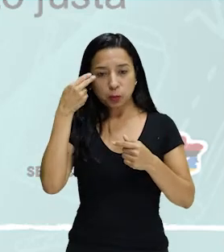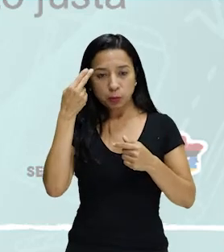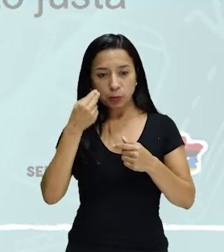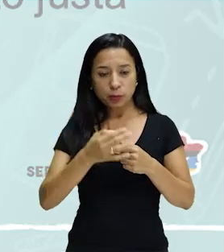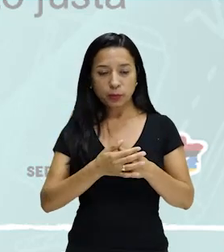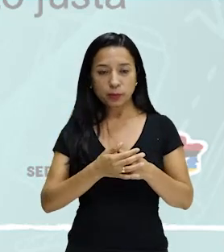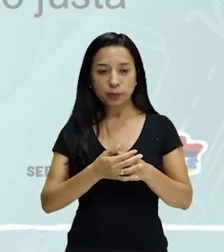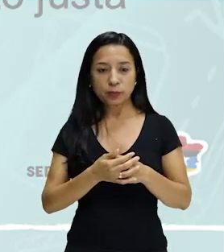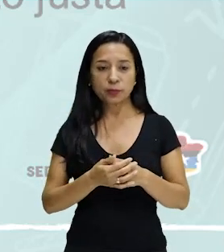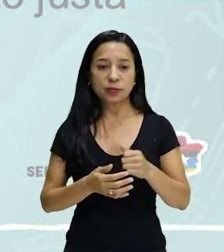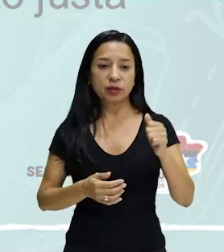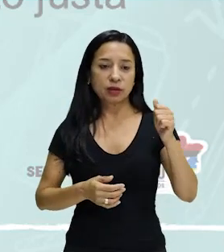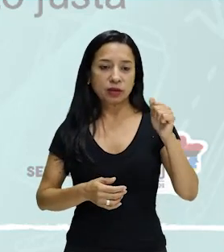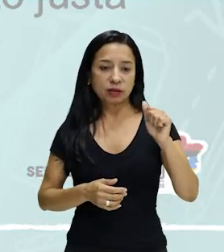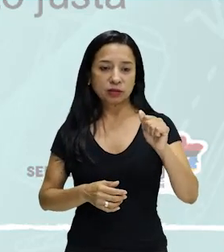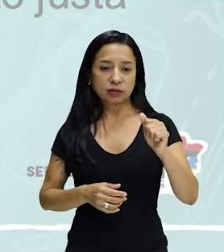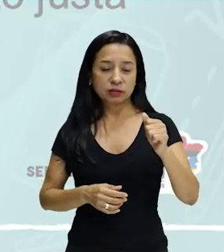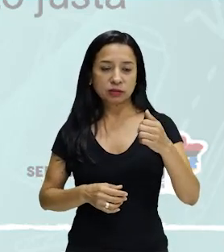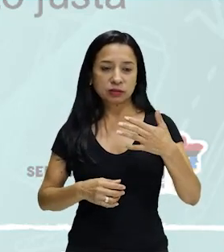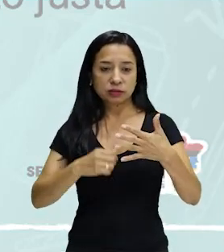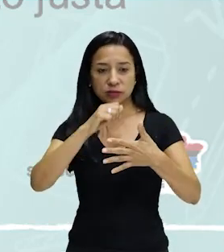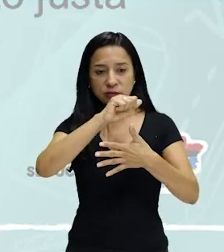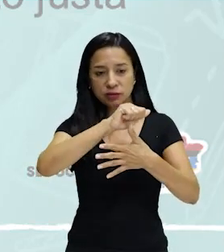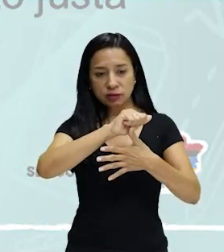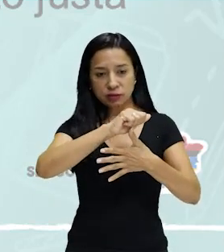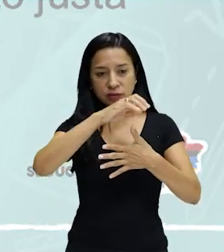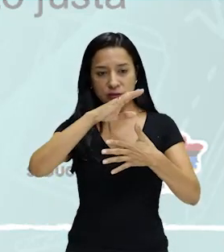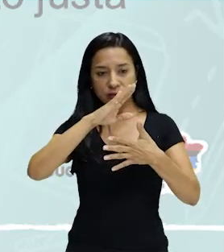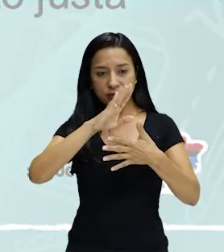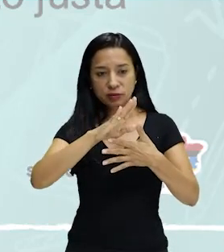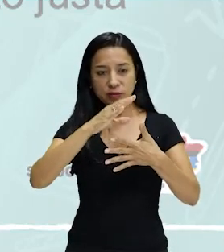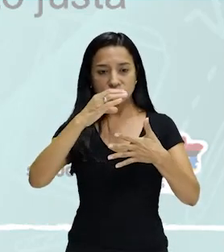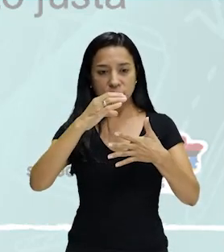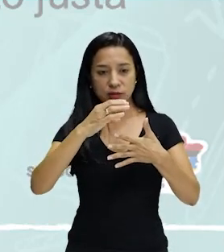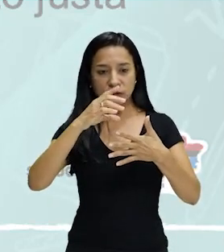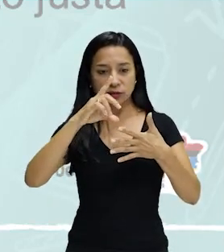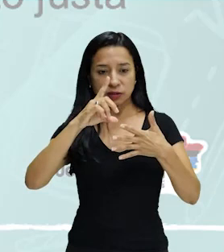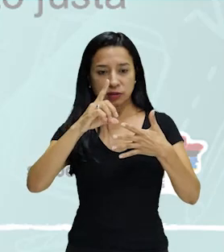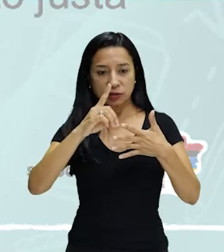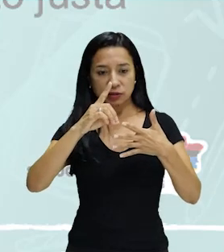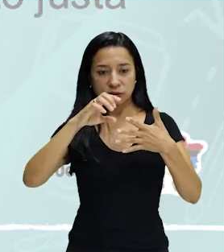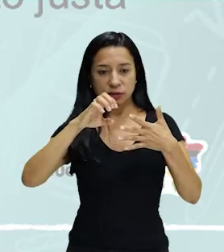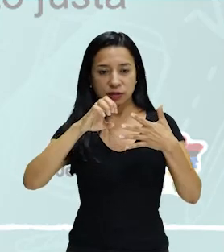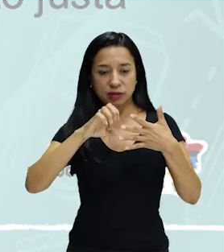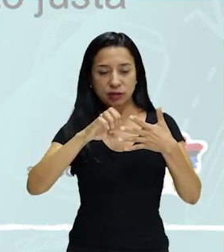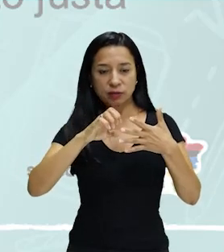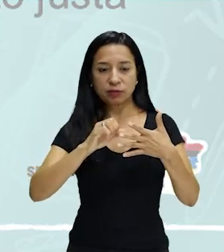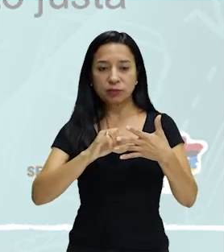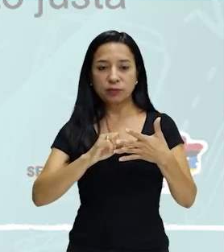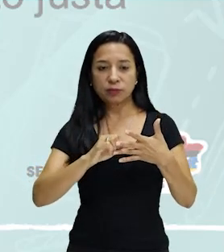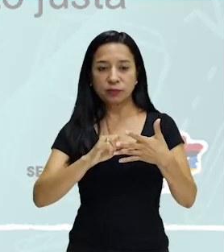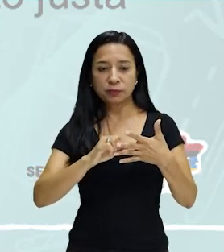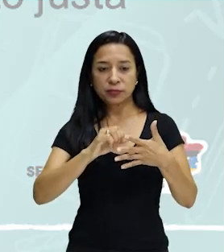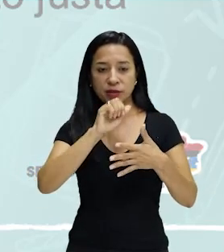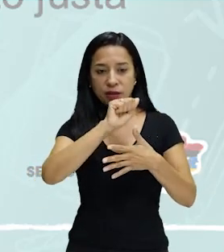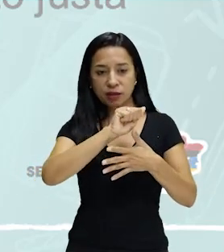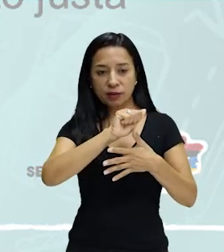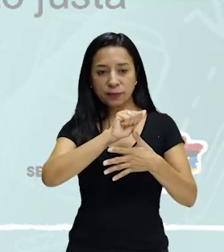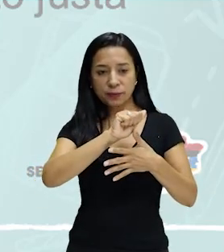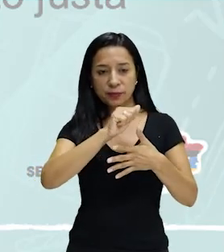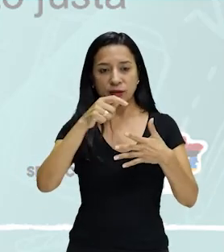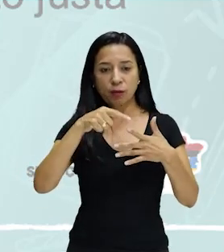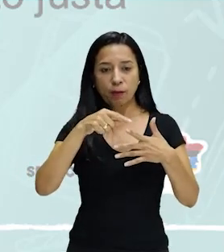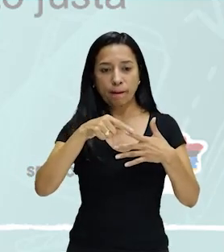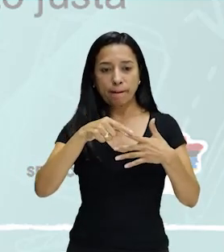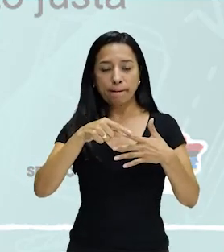primeira, além da alternativa. Verdade é que lembrava de que Dona Maria podia com muito justa razão. Verdade